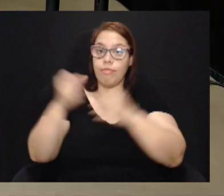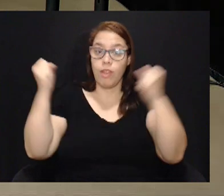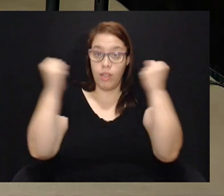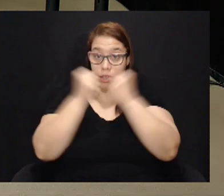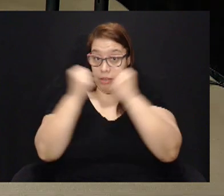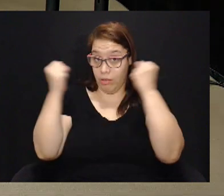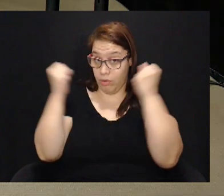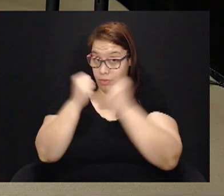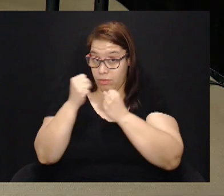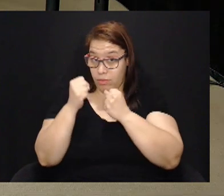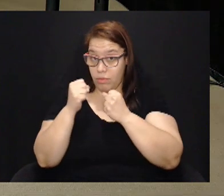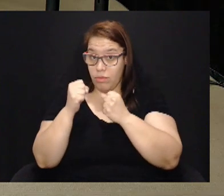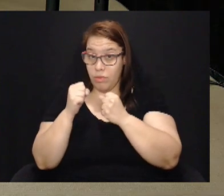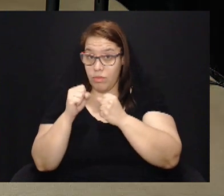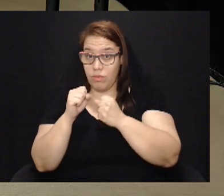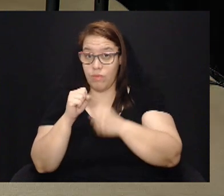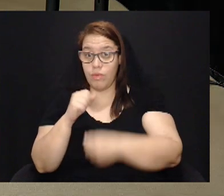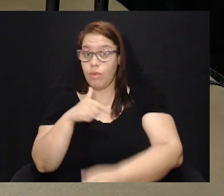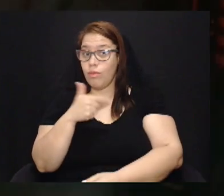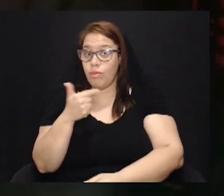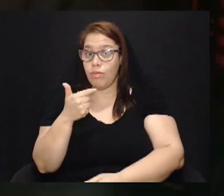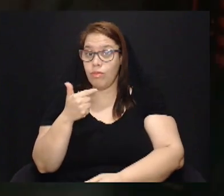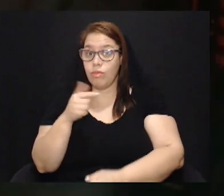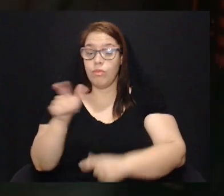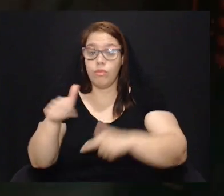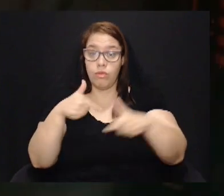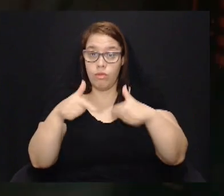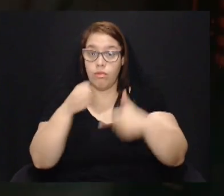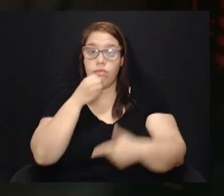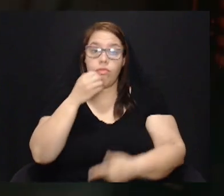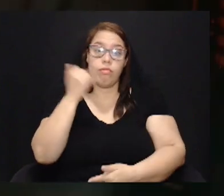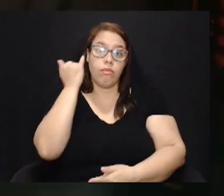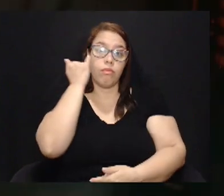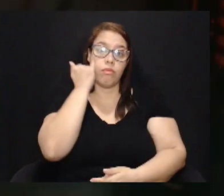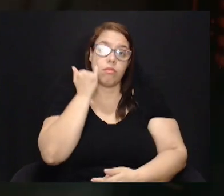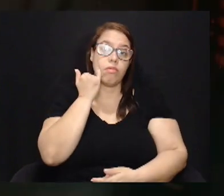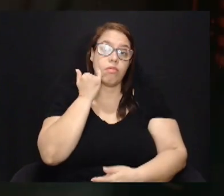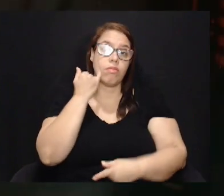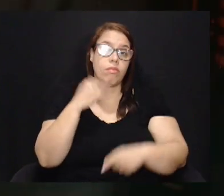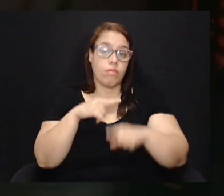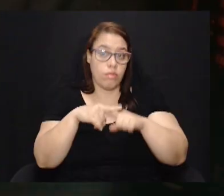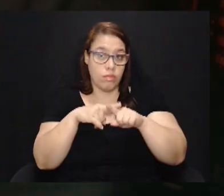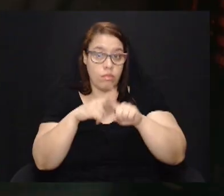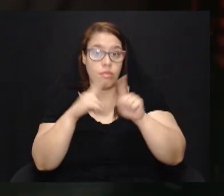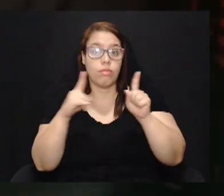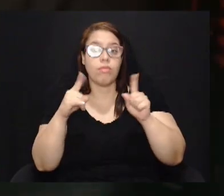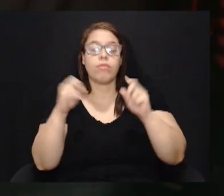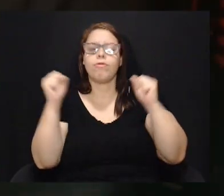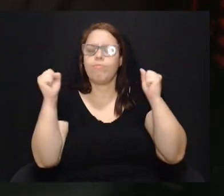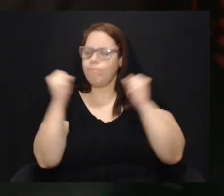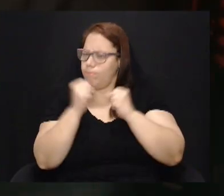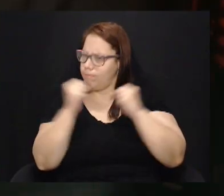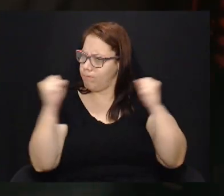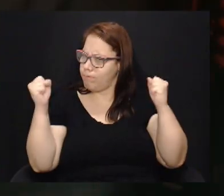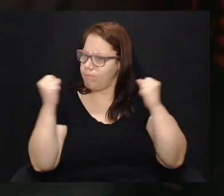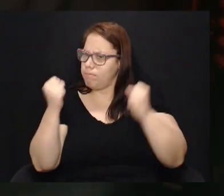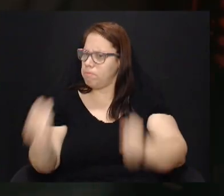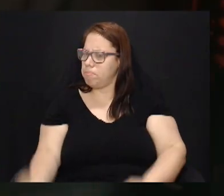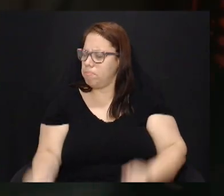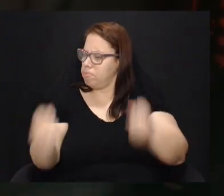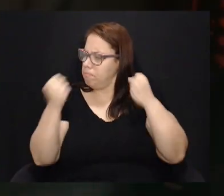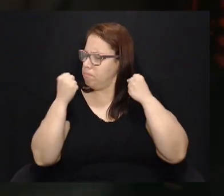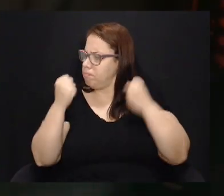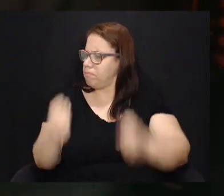malhando, ainda não trabalhou bem a dieta, mas com o exercício físico, automaticamente, eu vejo muita gente